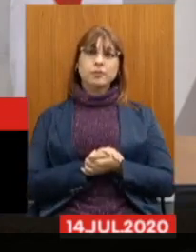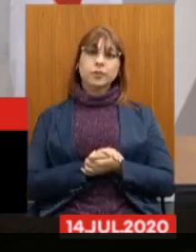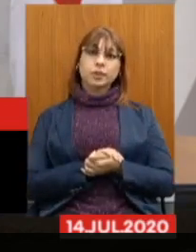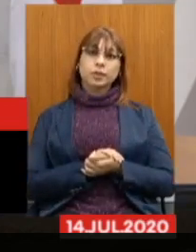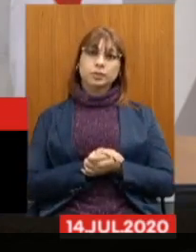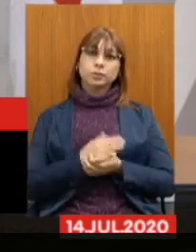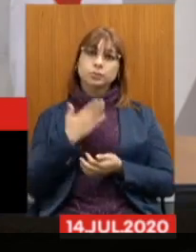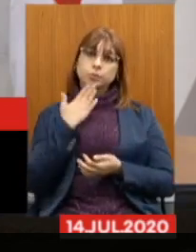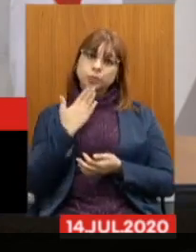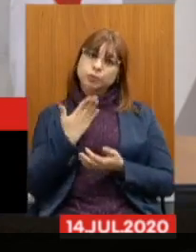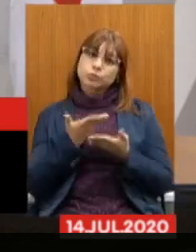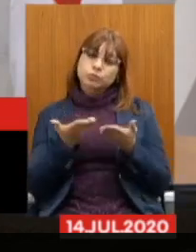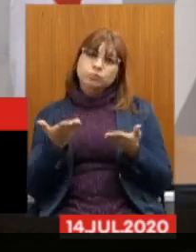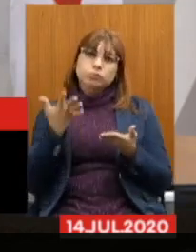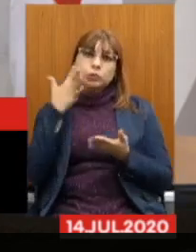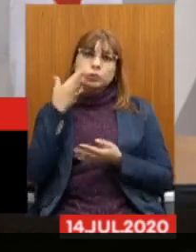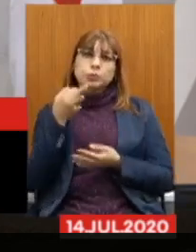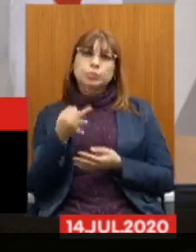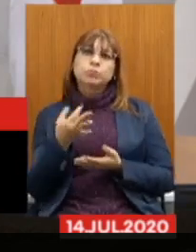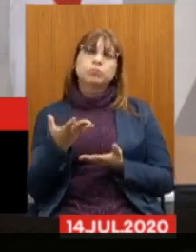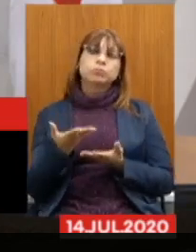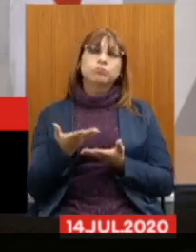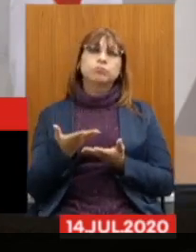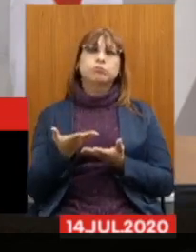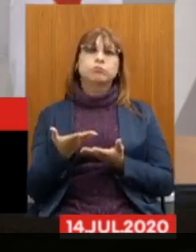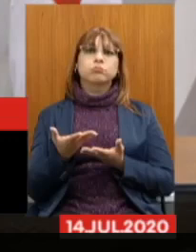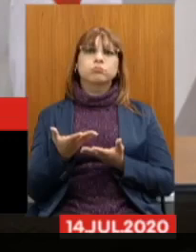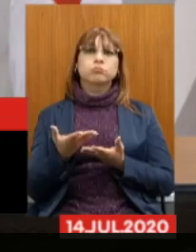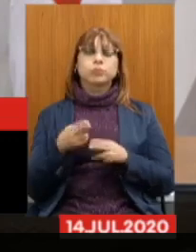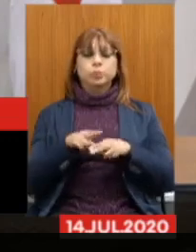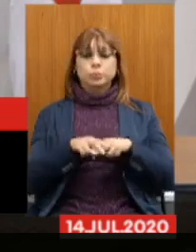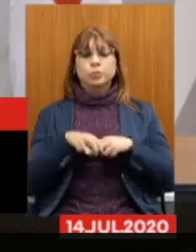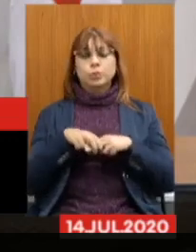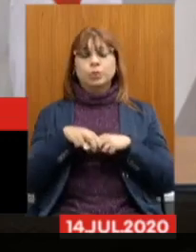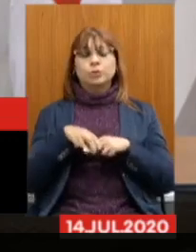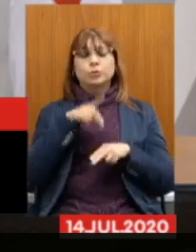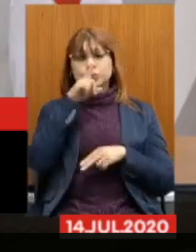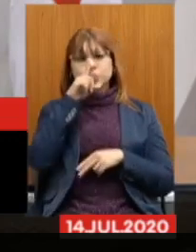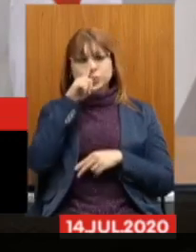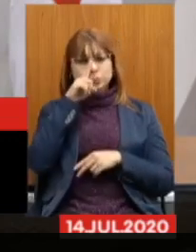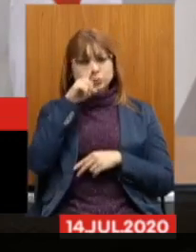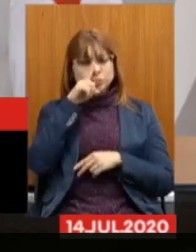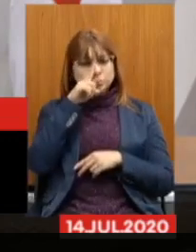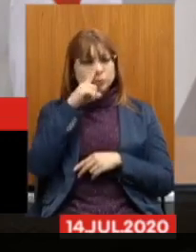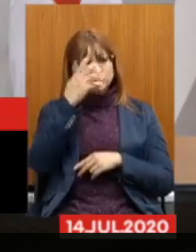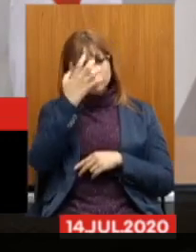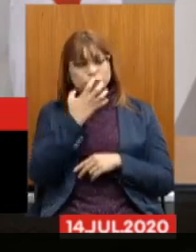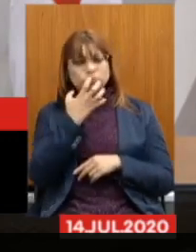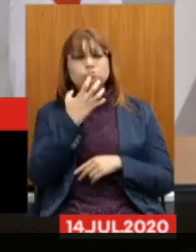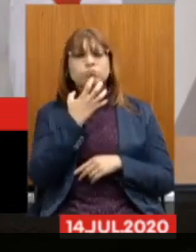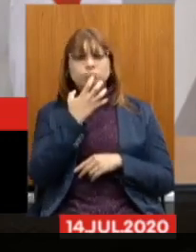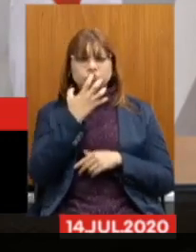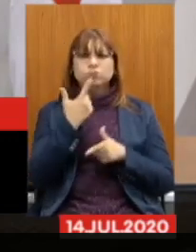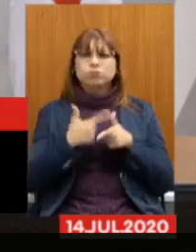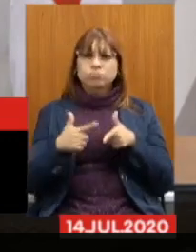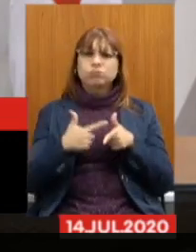compreensão de todas com relação a esse grave problema que está sendo vivenciado agora pelos